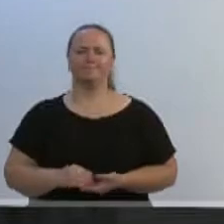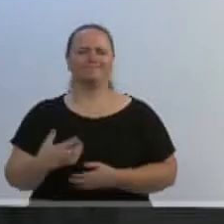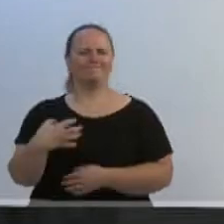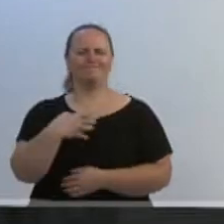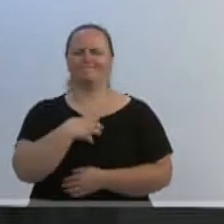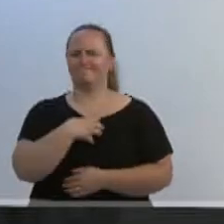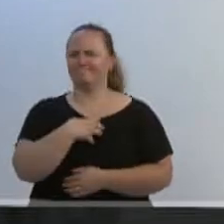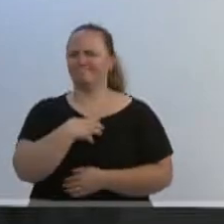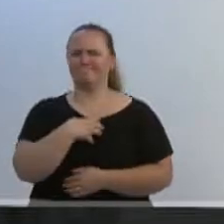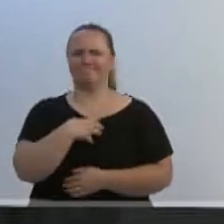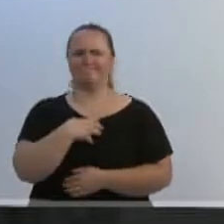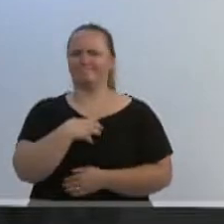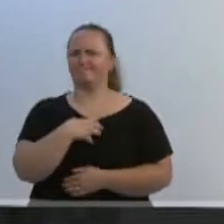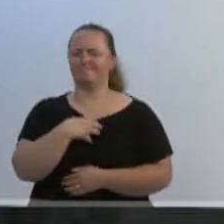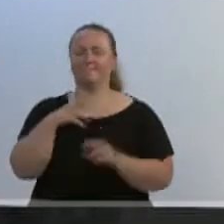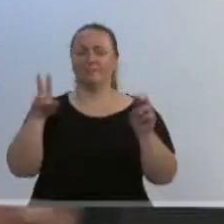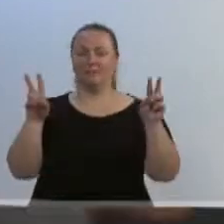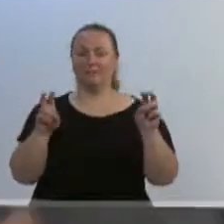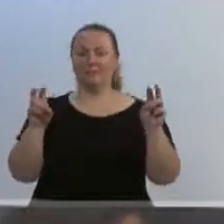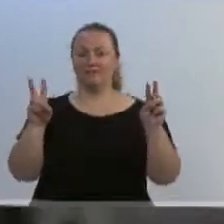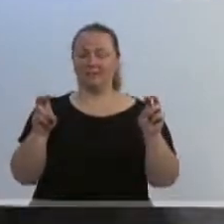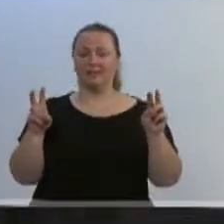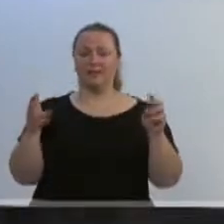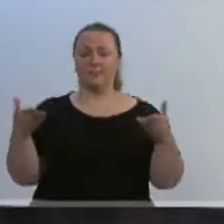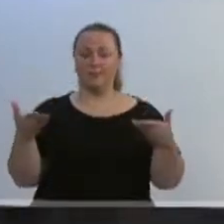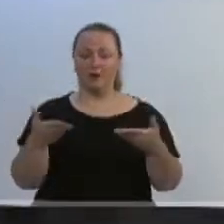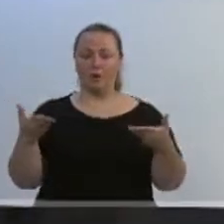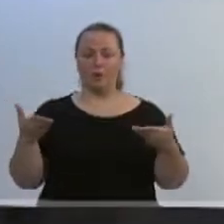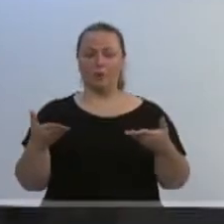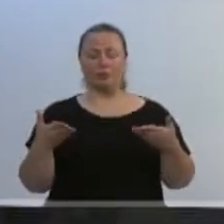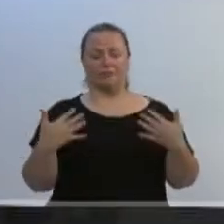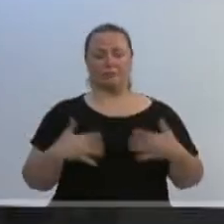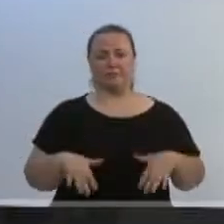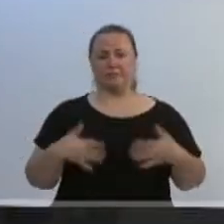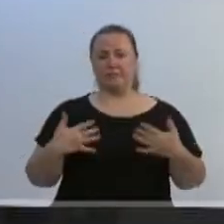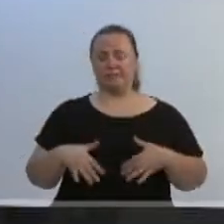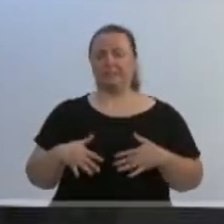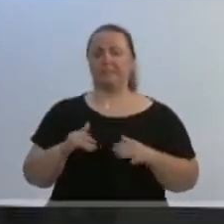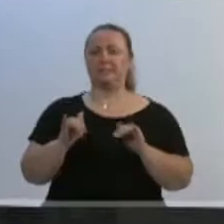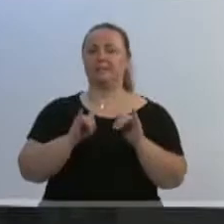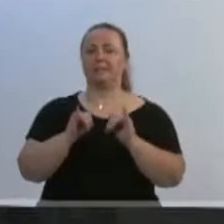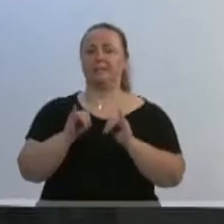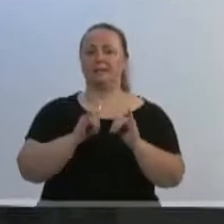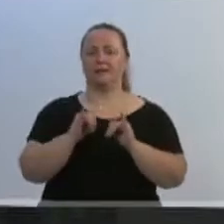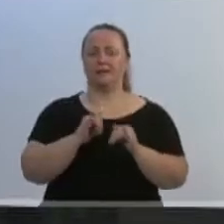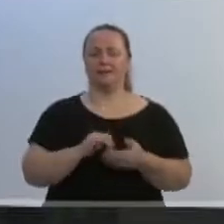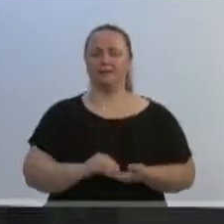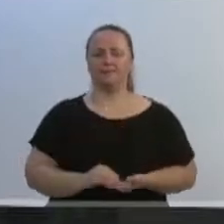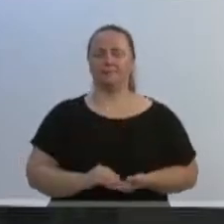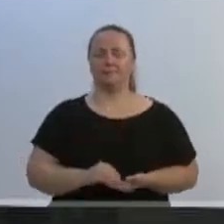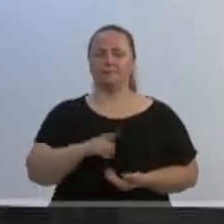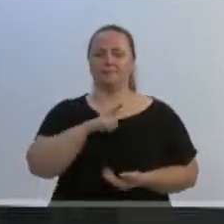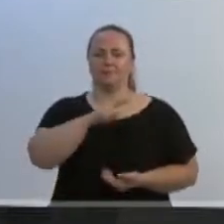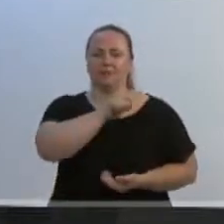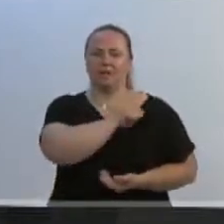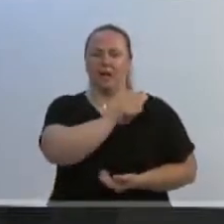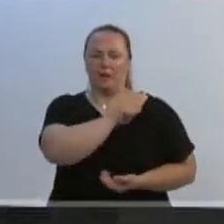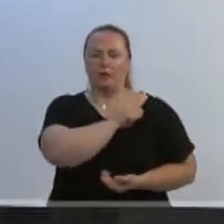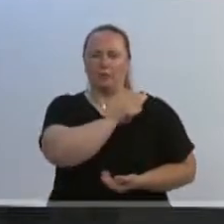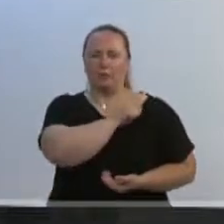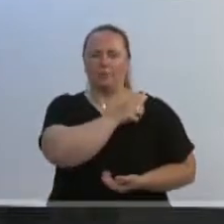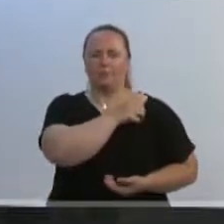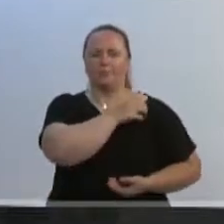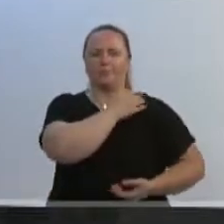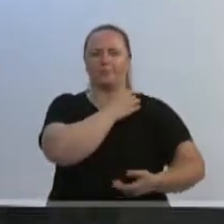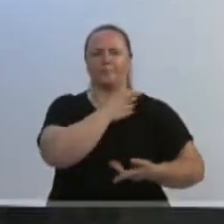lamentável que um tema desse chegou aos extremos na internet. Aqueles alunos que acabaram de sair daqui agora, ajudaram